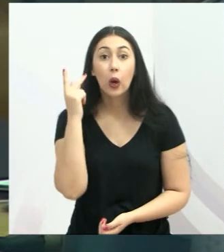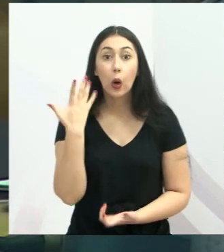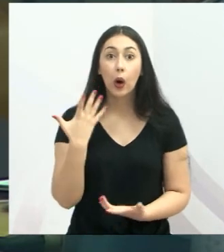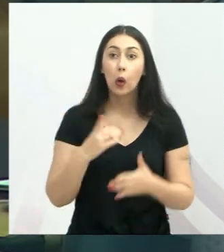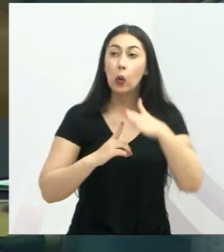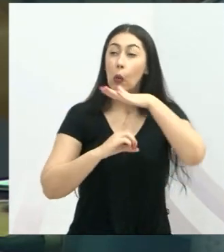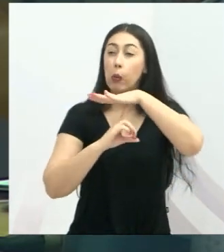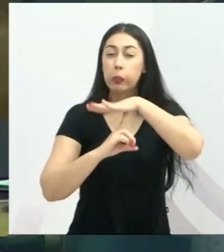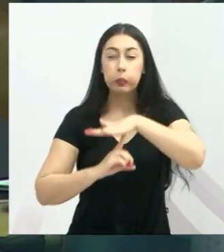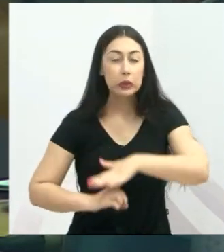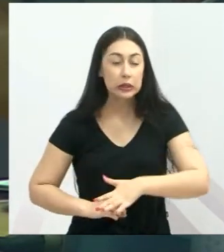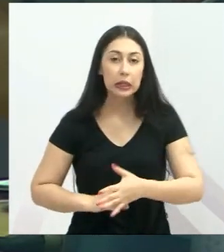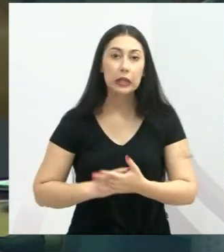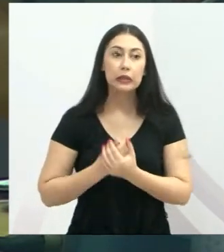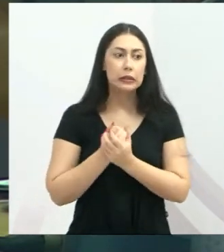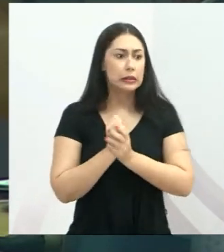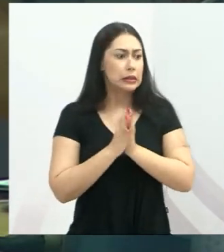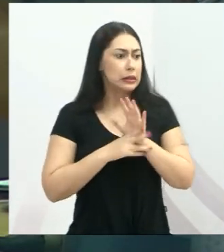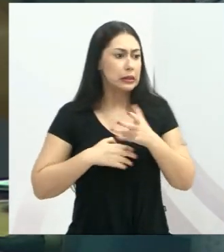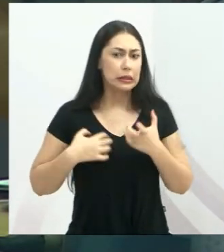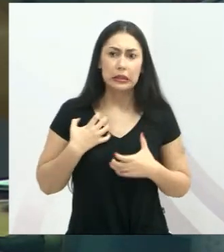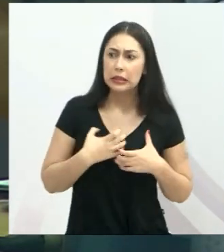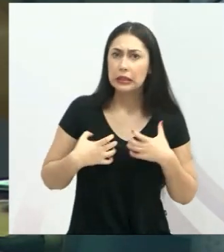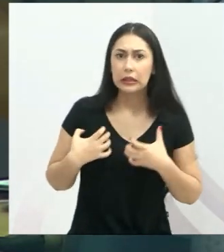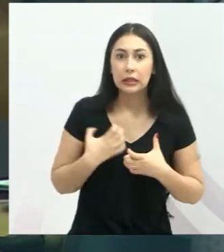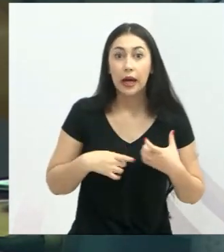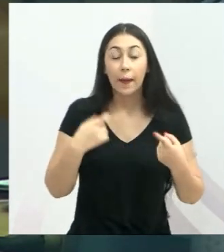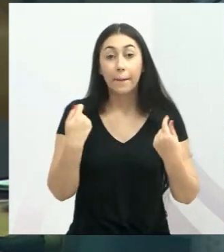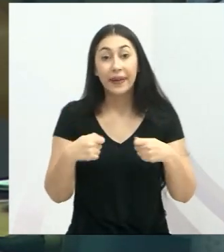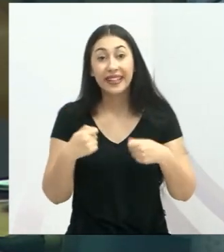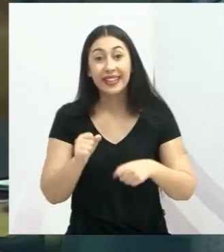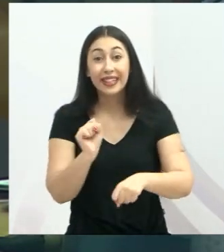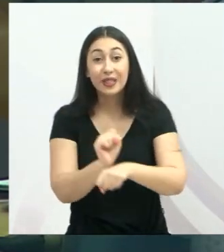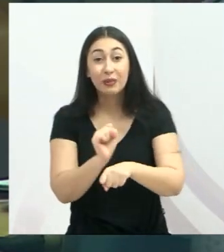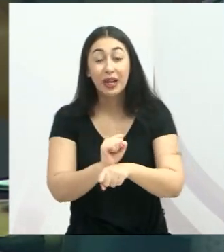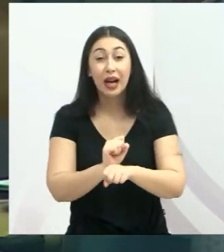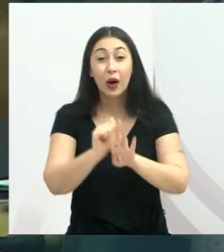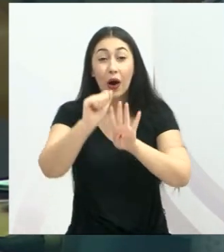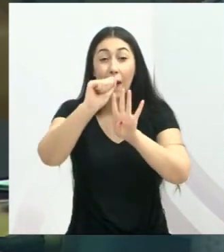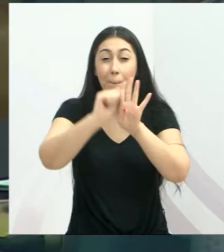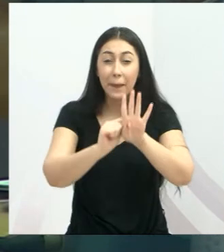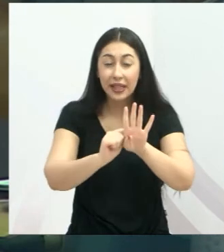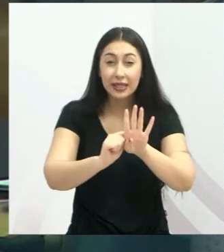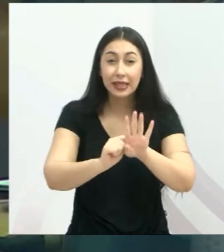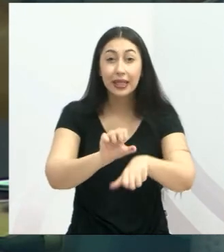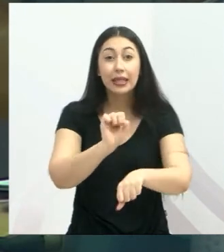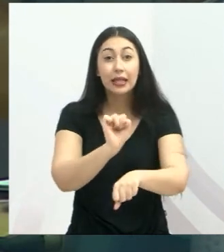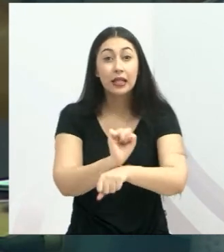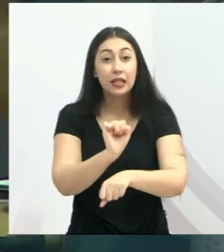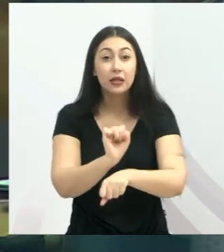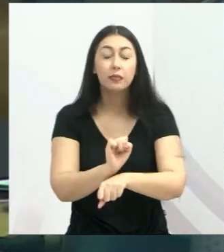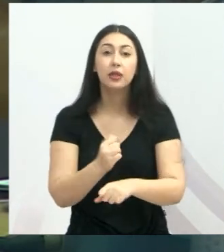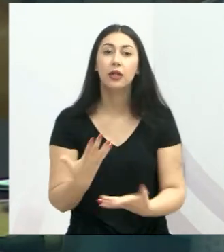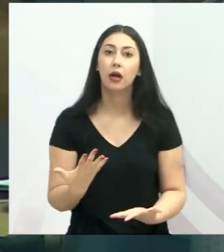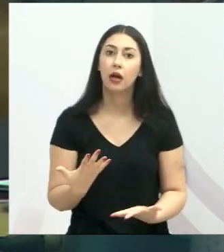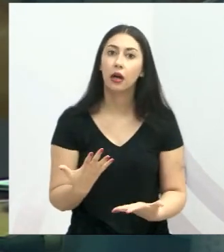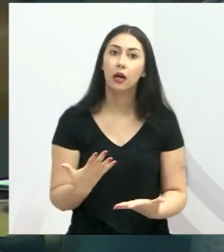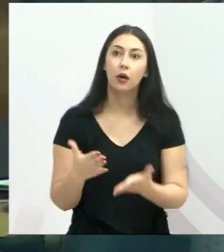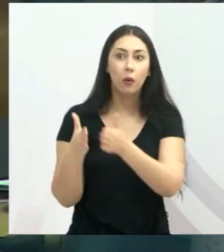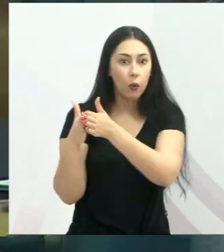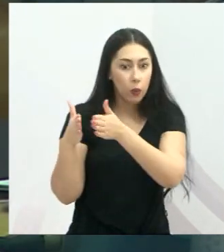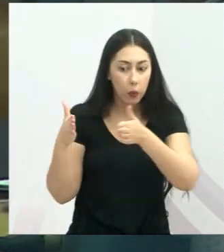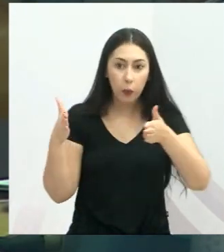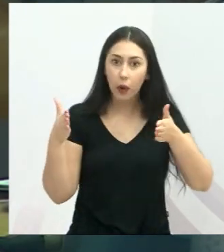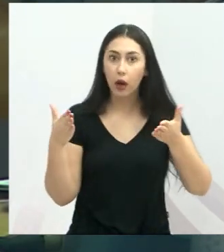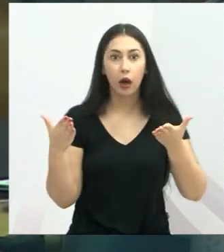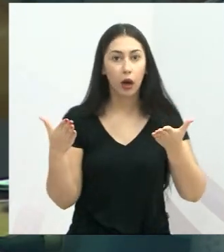depressão profunda, ainda ter que aguardar 4 meses para ser atendido por um profissional da psiquiatria? É muita coisa.